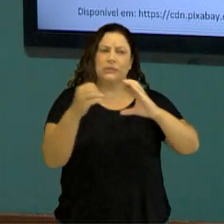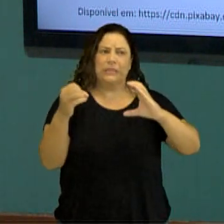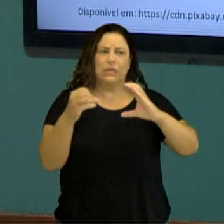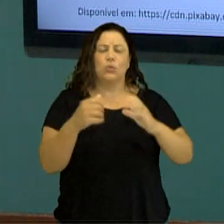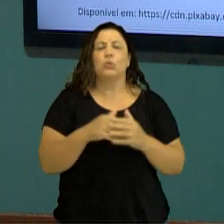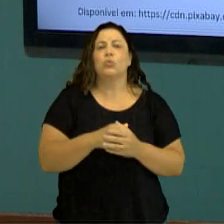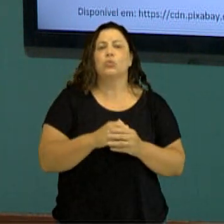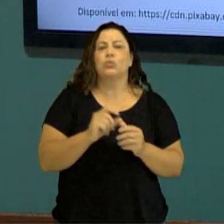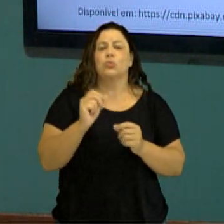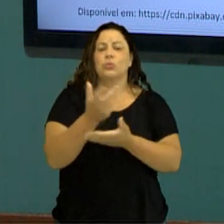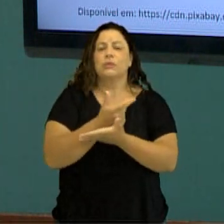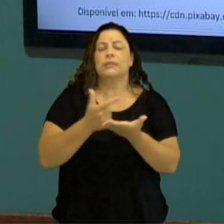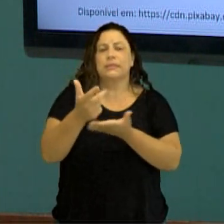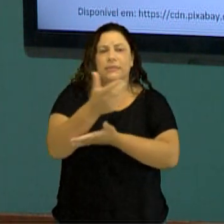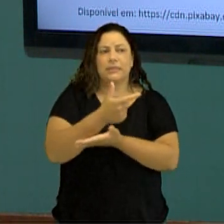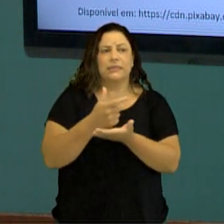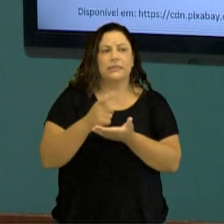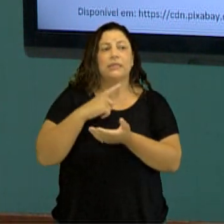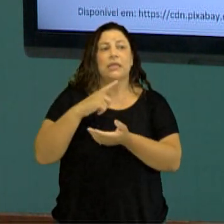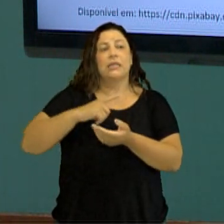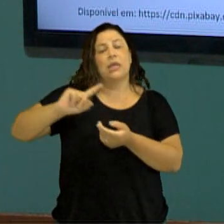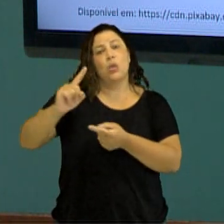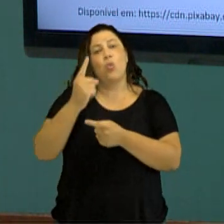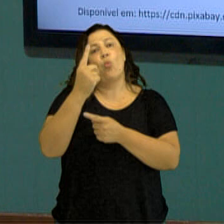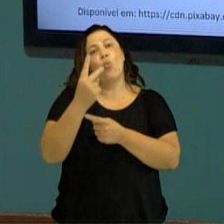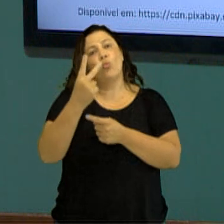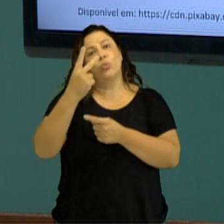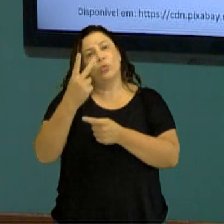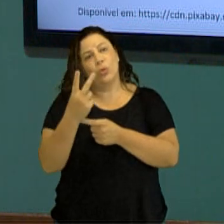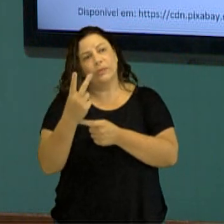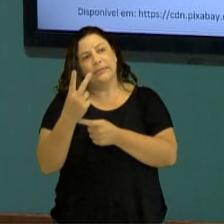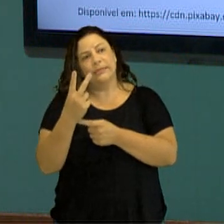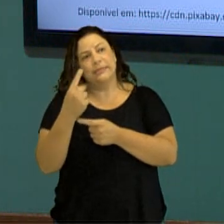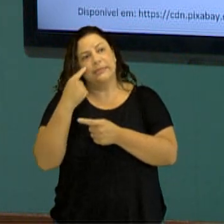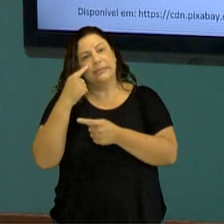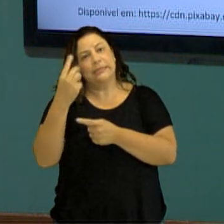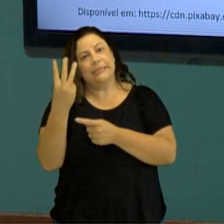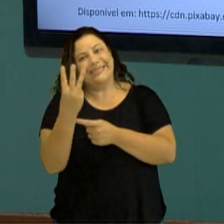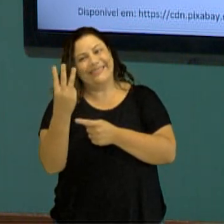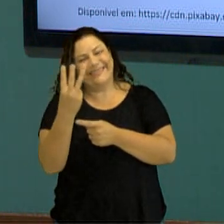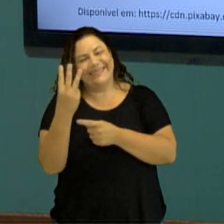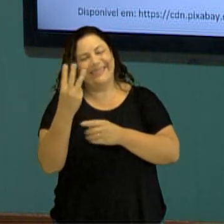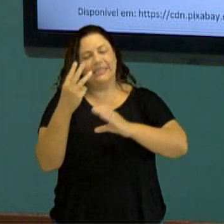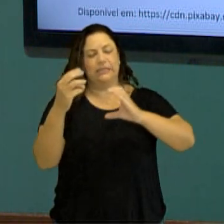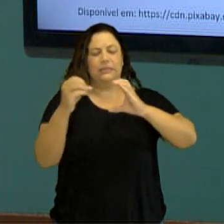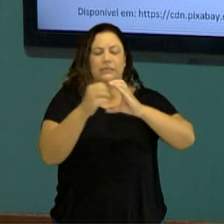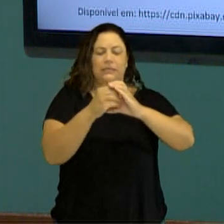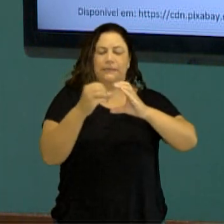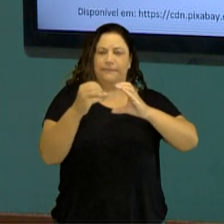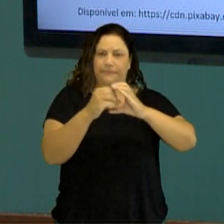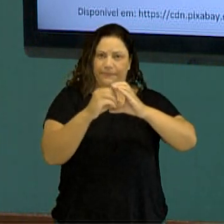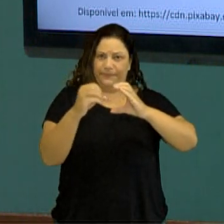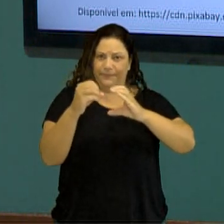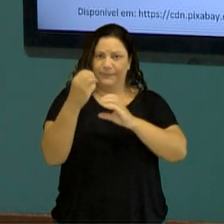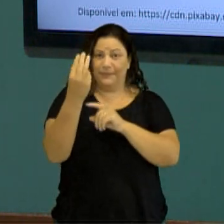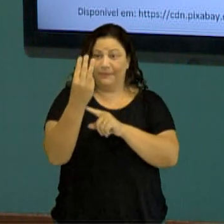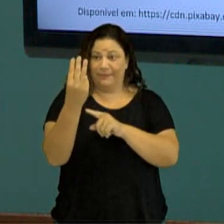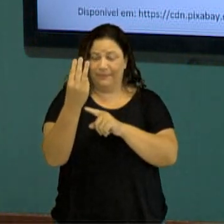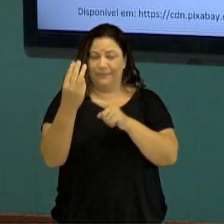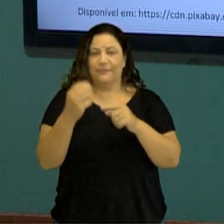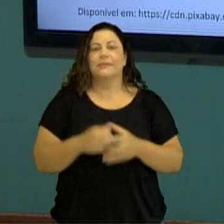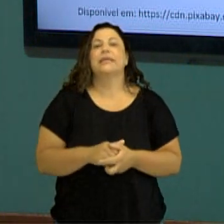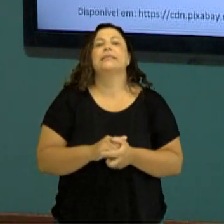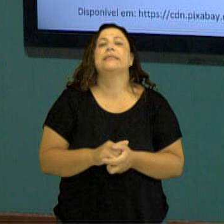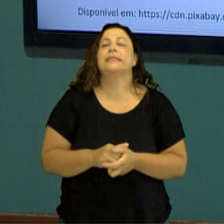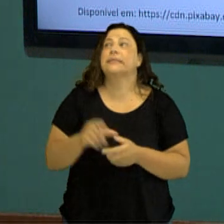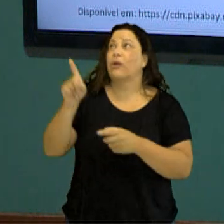átomo que eu desenhei, ele tem 1, 2, também 3 nêutrons. Tranquilo?